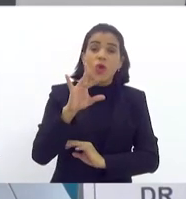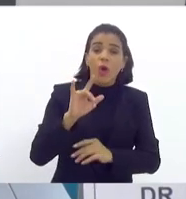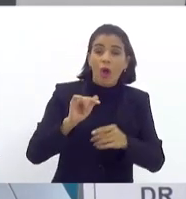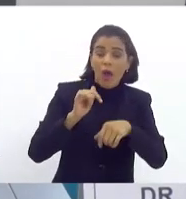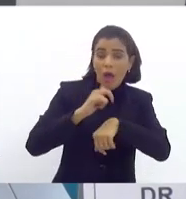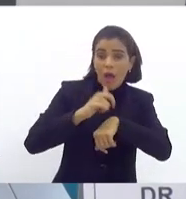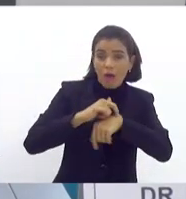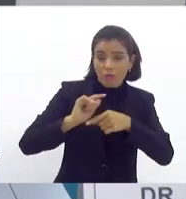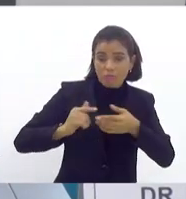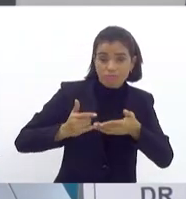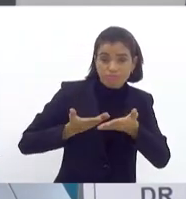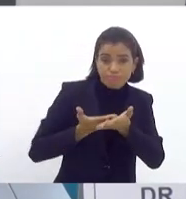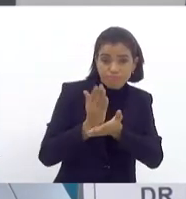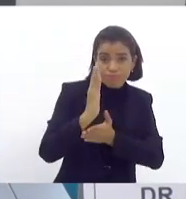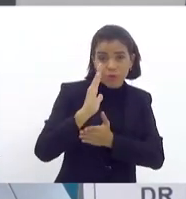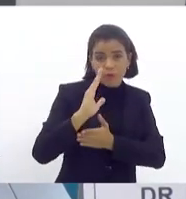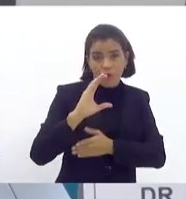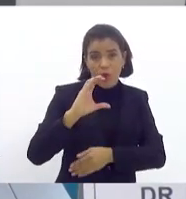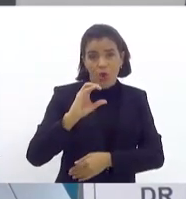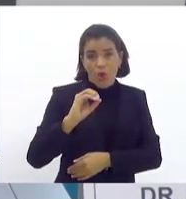a aprovação da proposta pelo CONFAS.